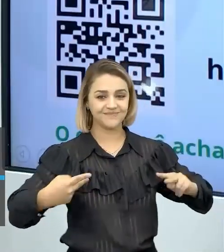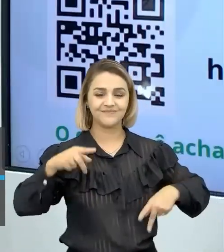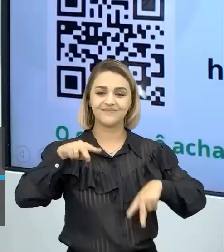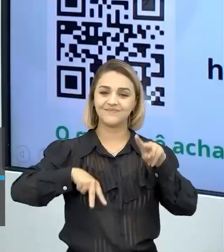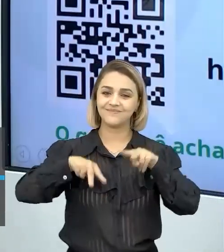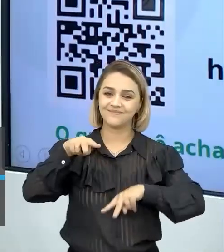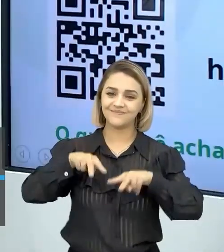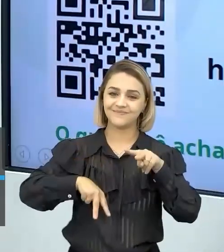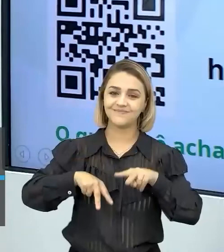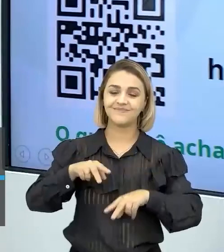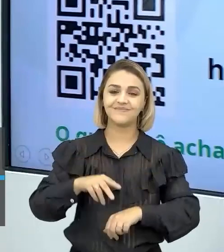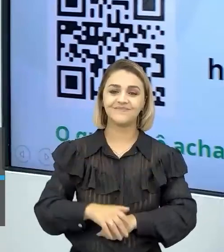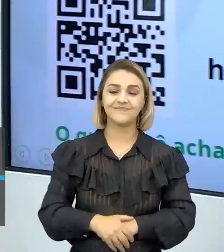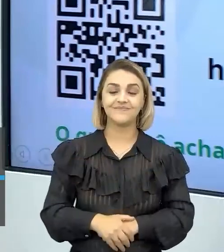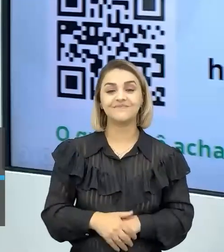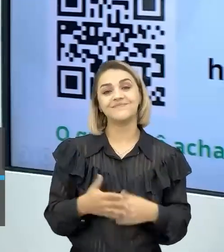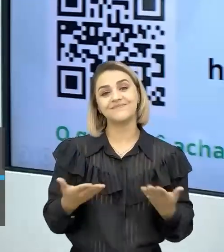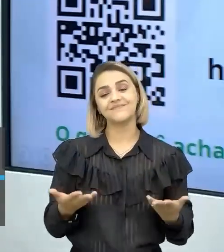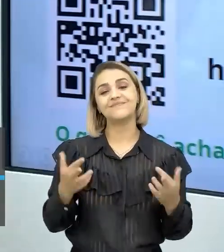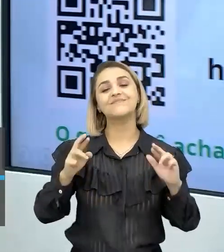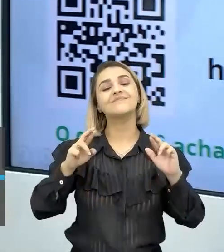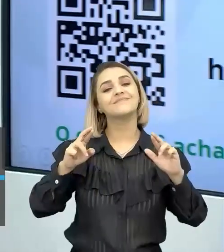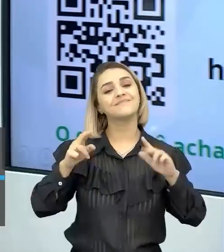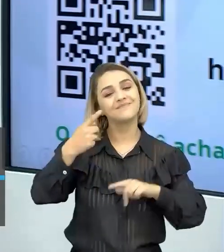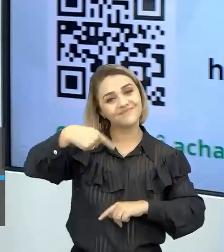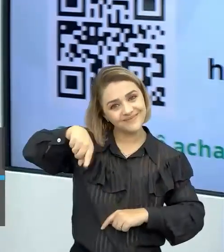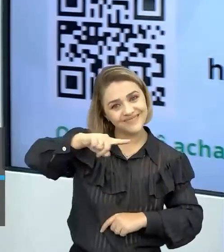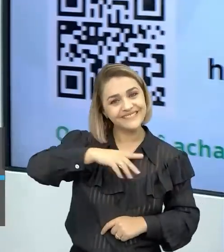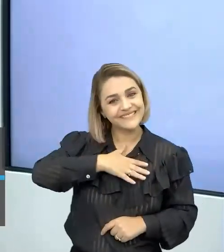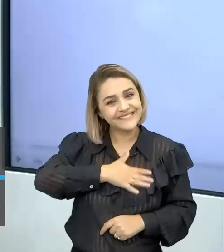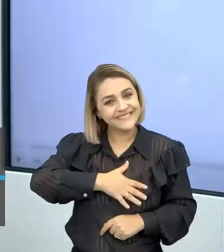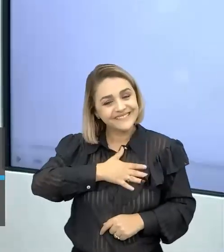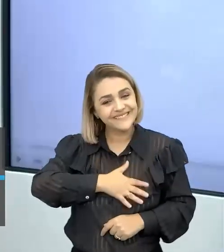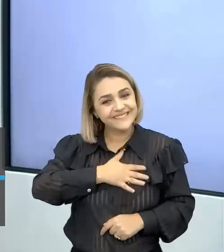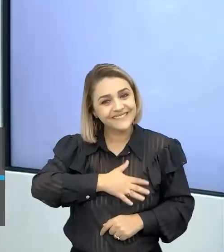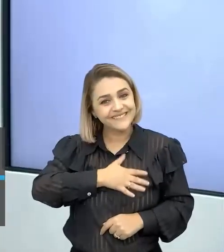e eu espero que vocês